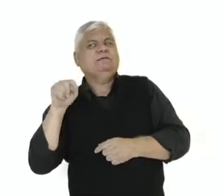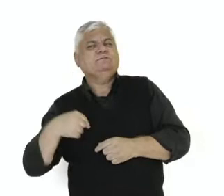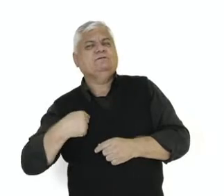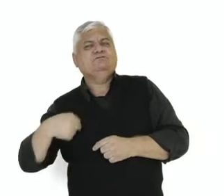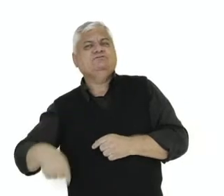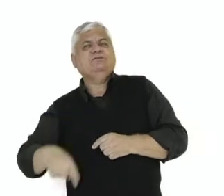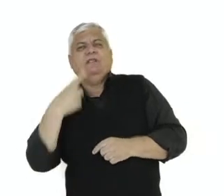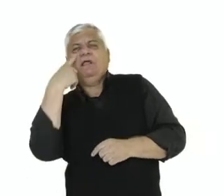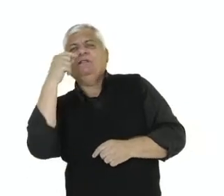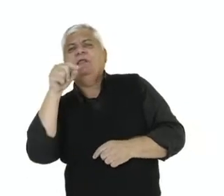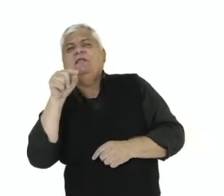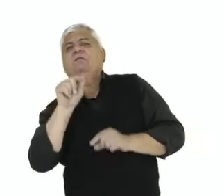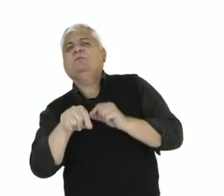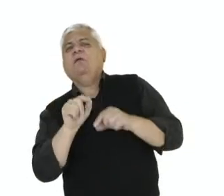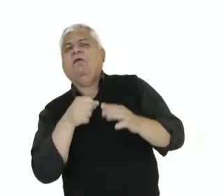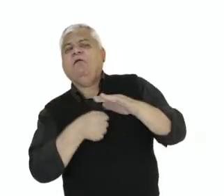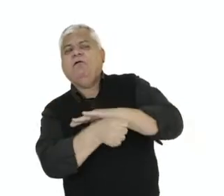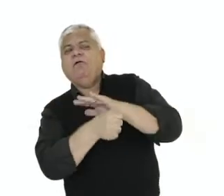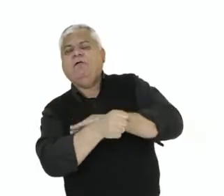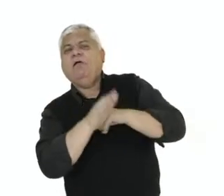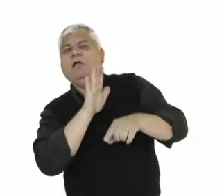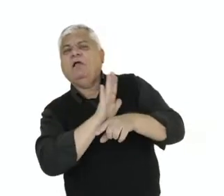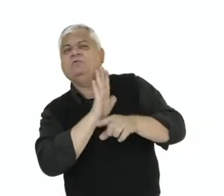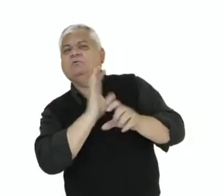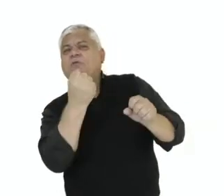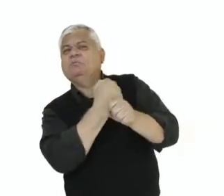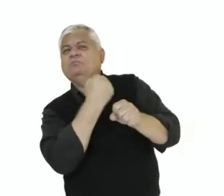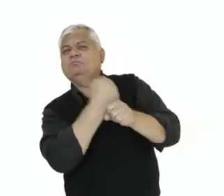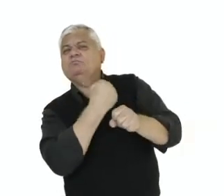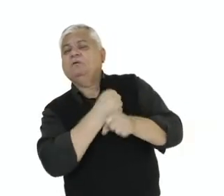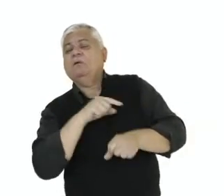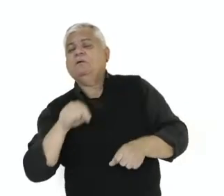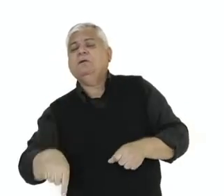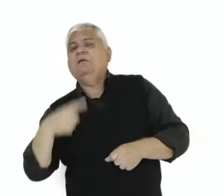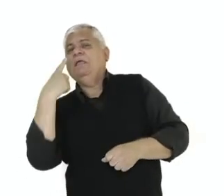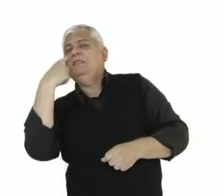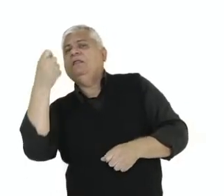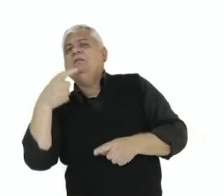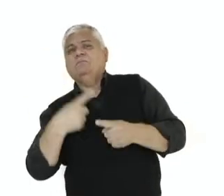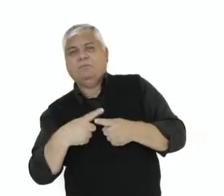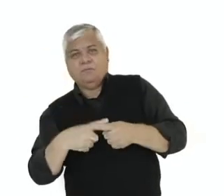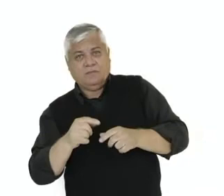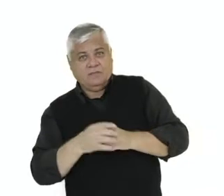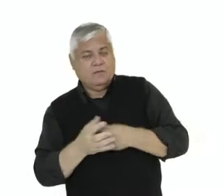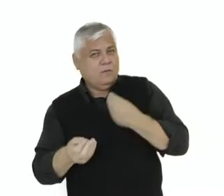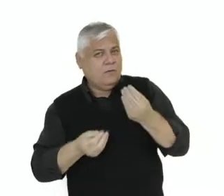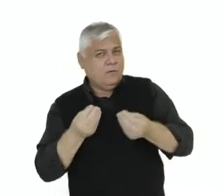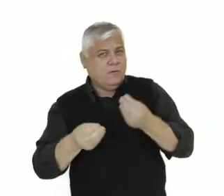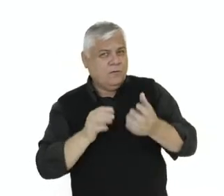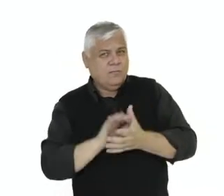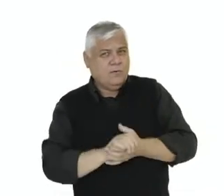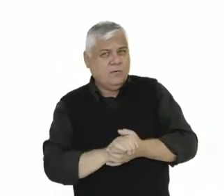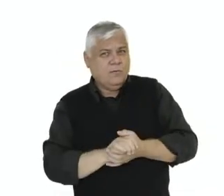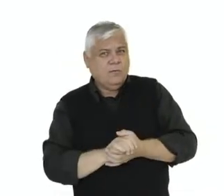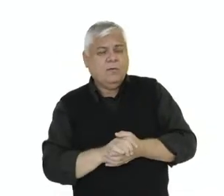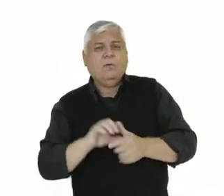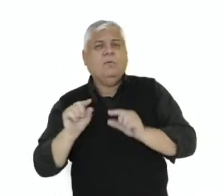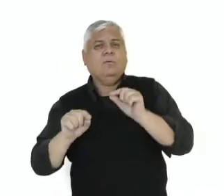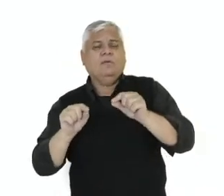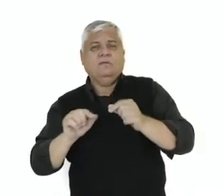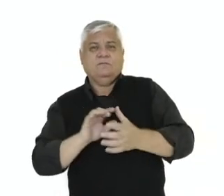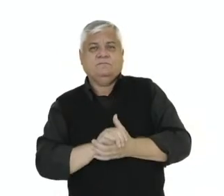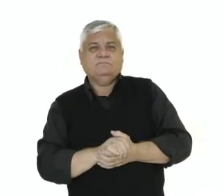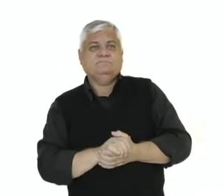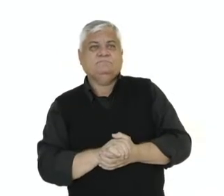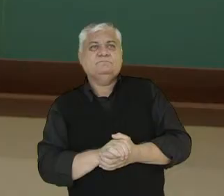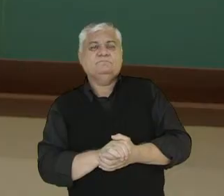financiar essas obras? Então, de que maneira a gente pode pensar em elencar quais seriam esses interesses, né?